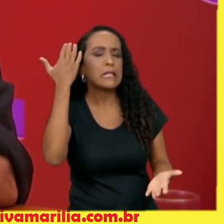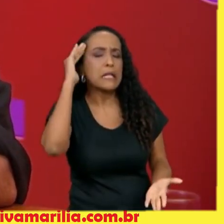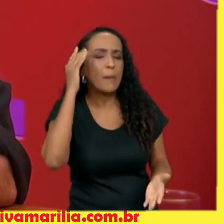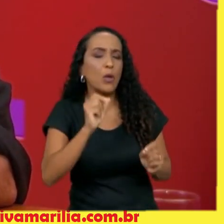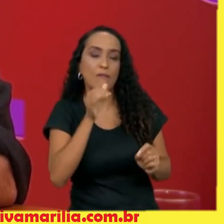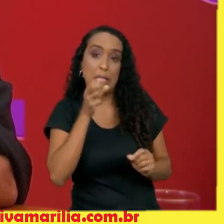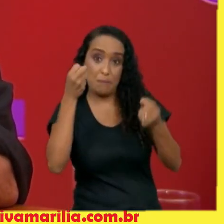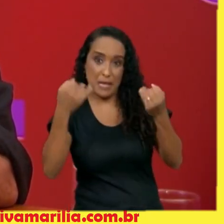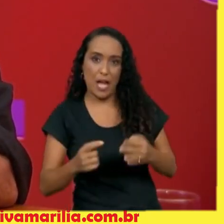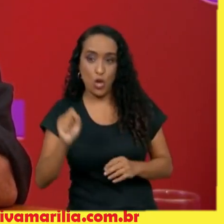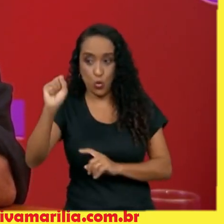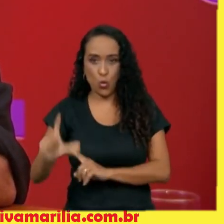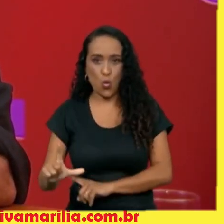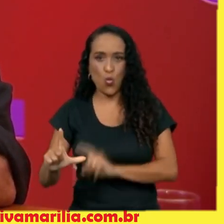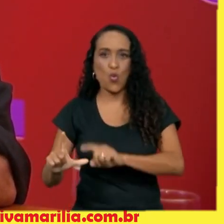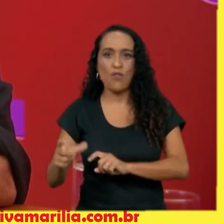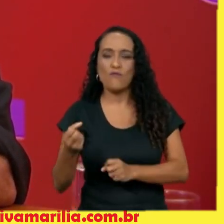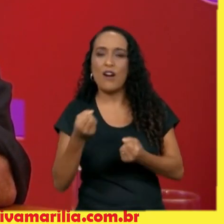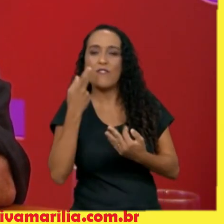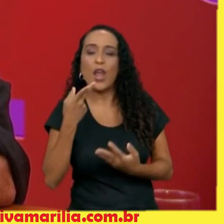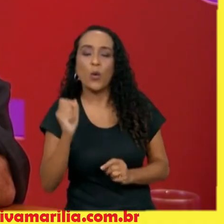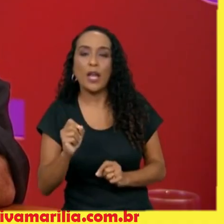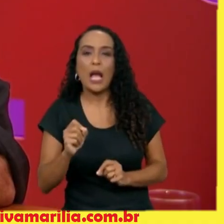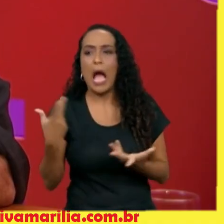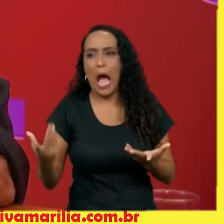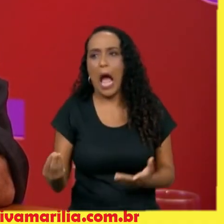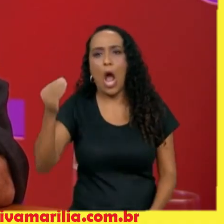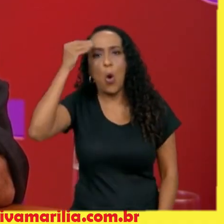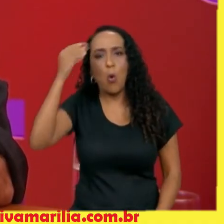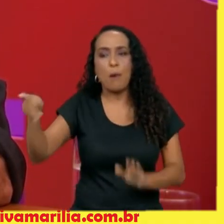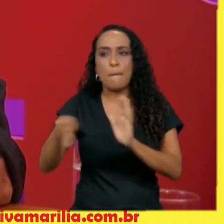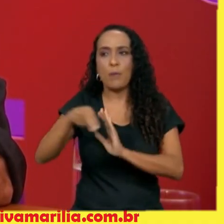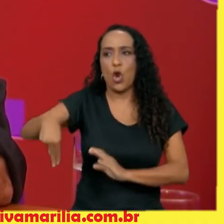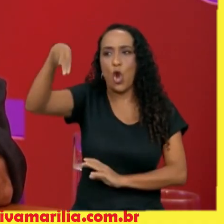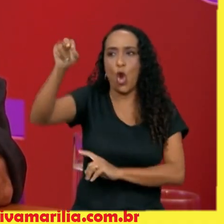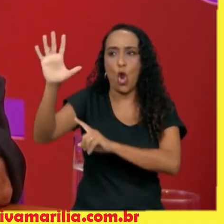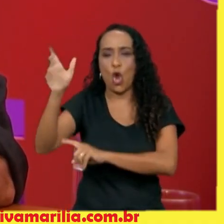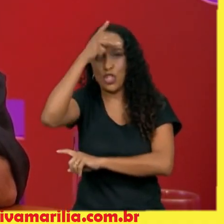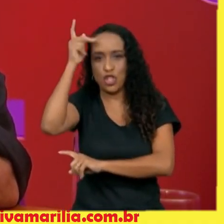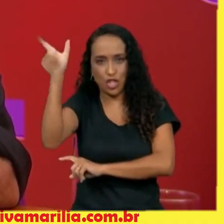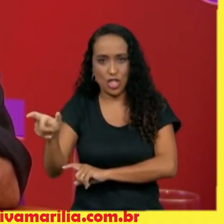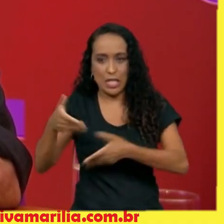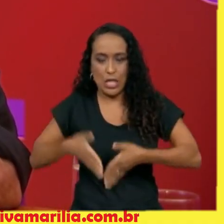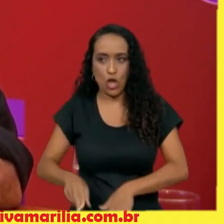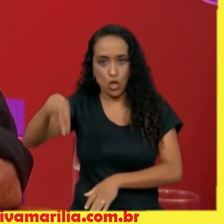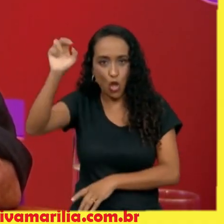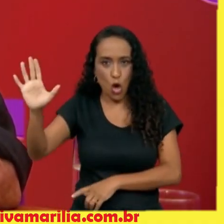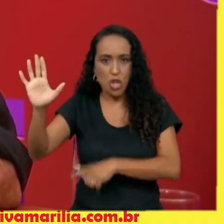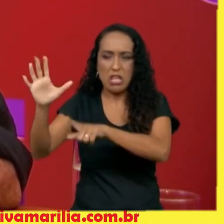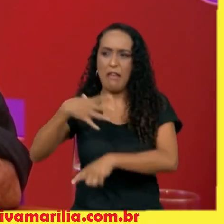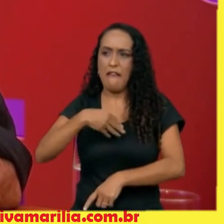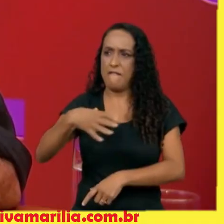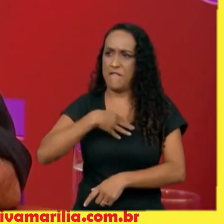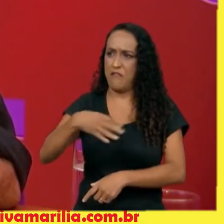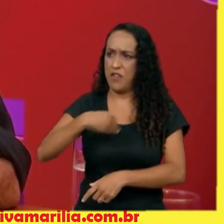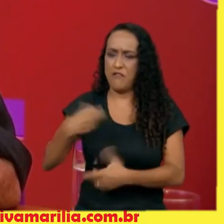por exemplo, no Sul, né, o culpado é o nordestino, que faz filho, vai para o Bolsa Família. 100% das